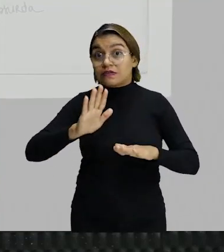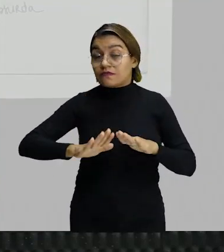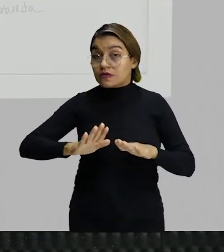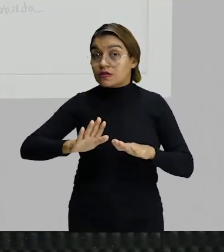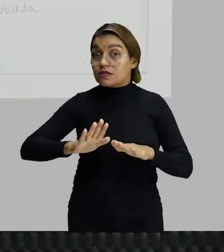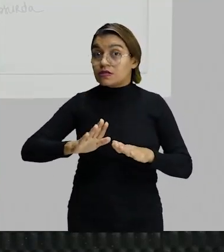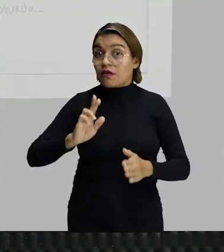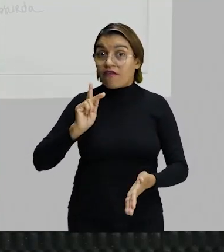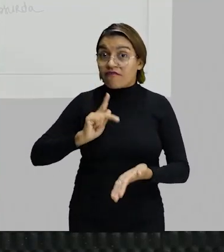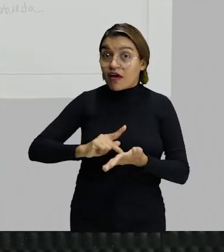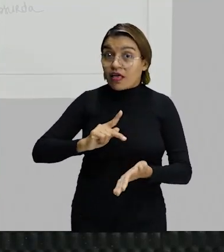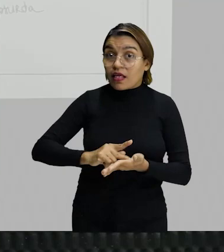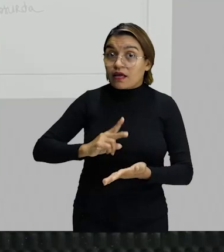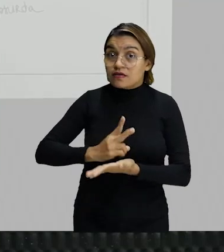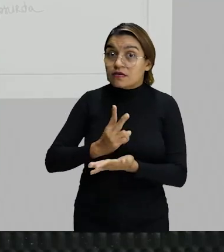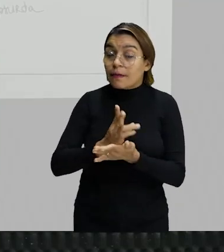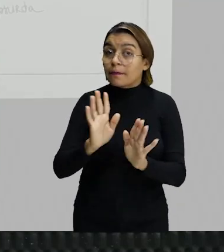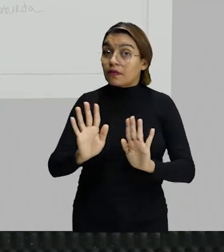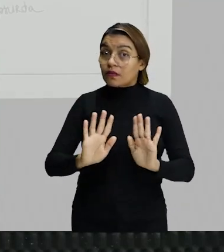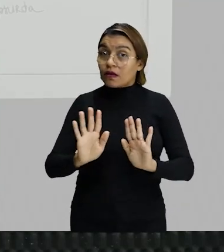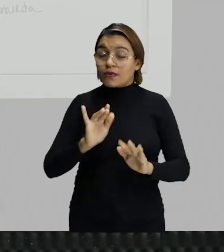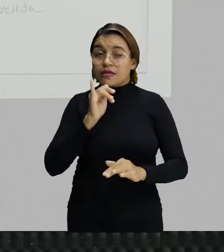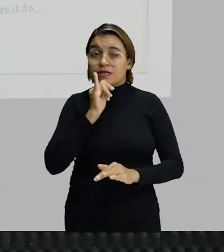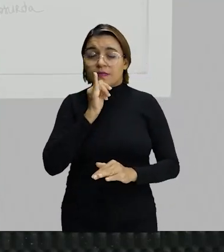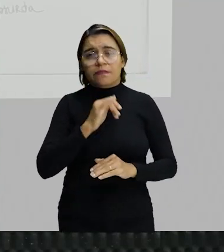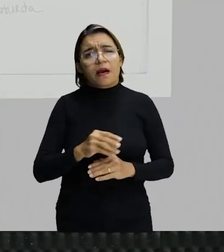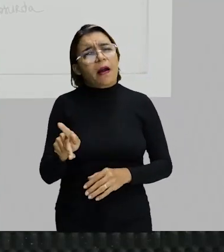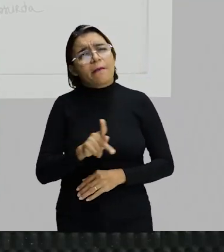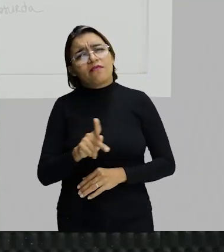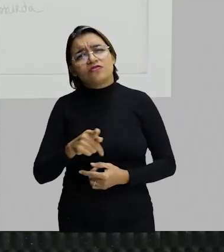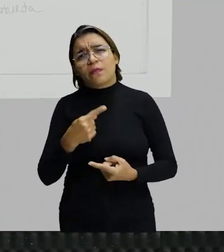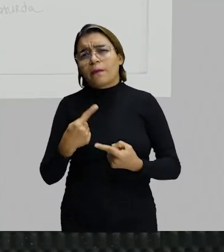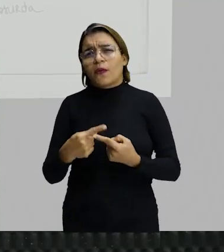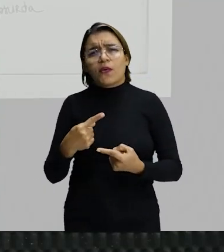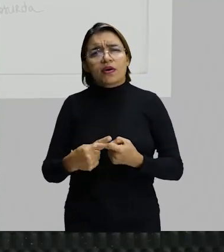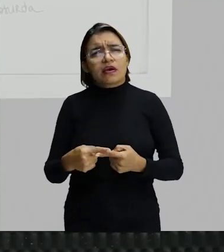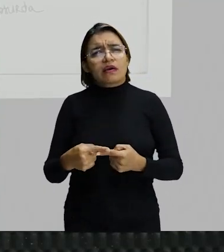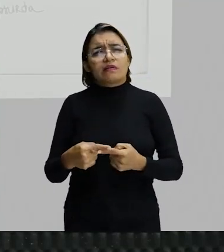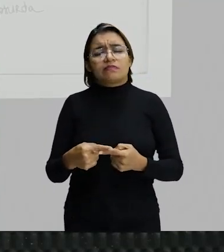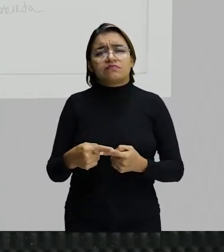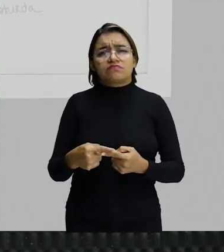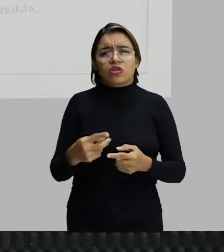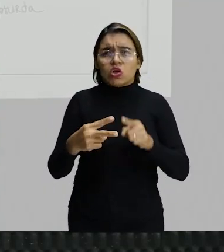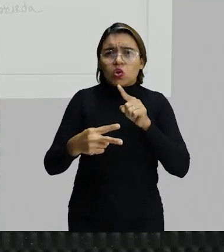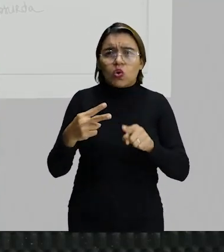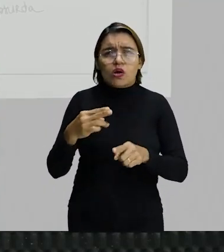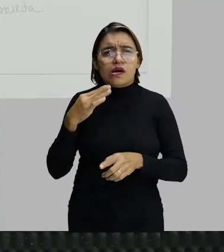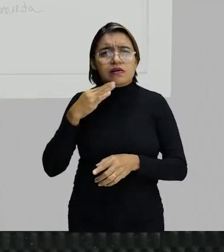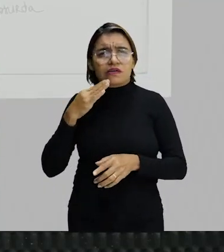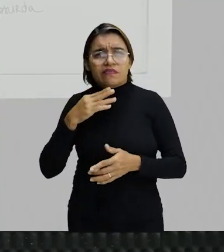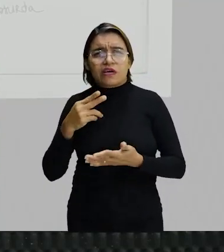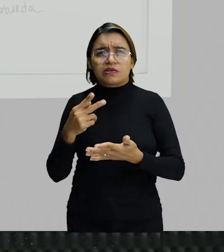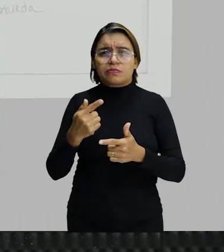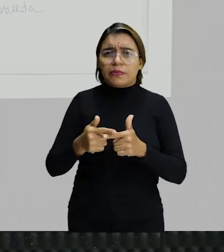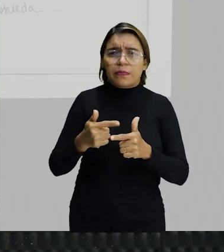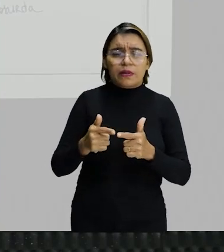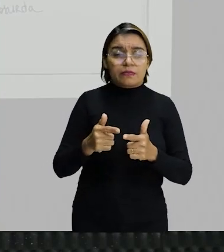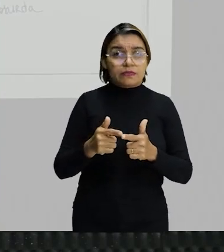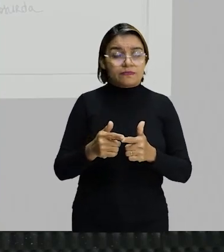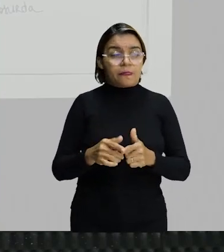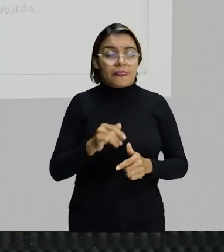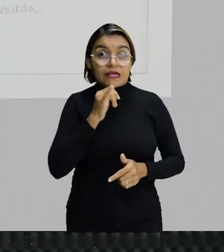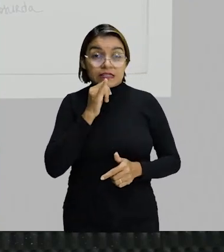verdadeira. Certo? Então, professor, por que que você está citando esses defeitos tanto da dedução como da indução?